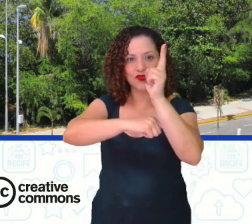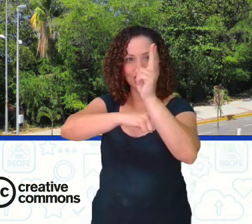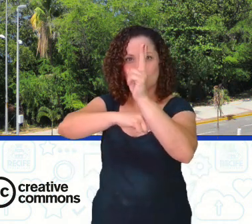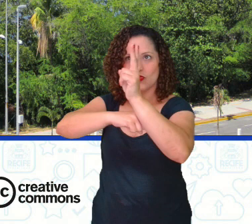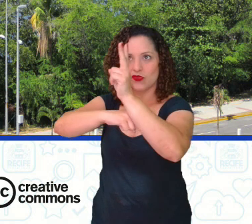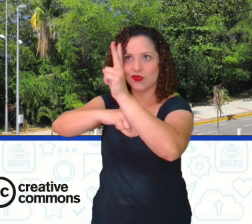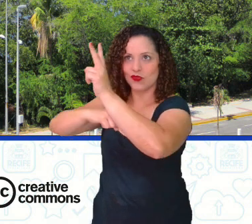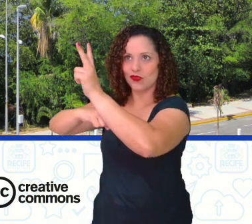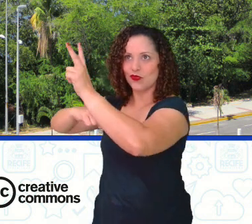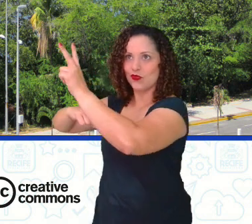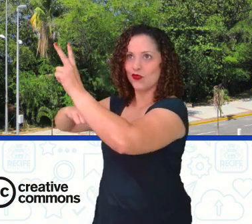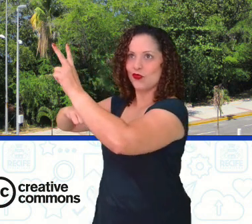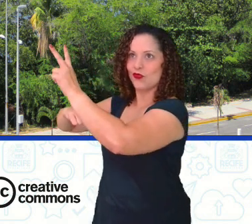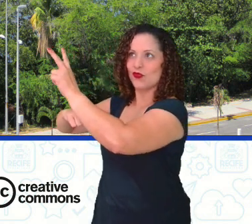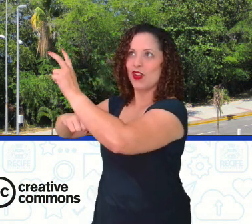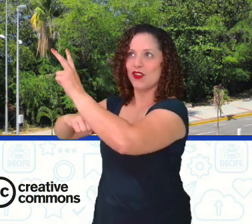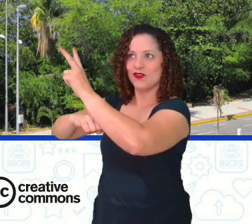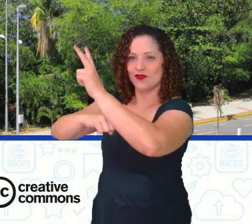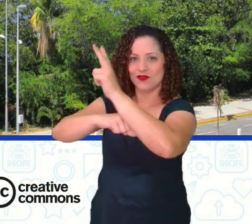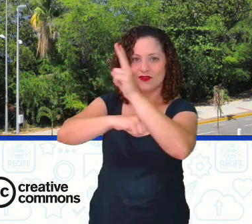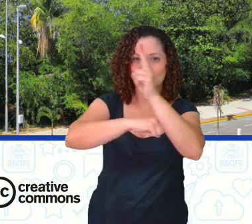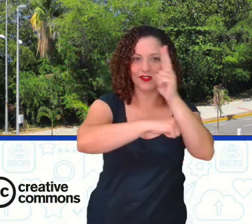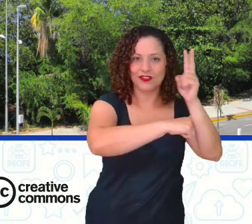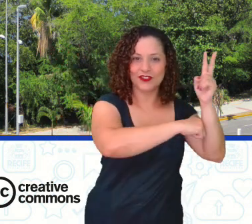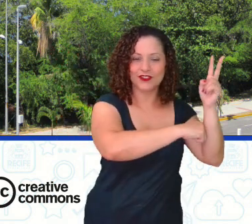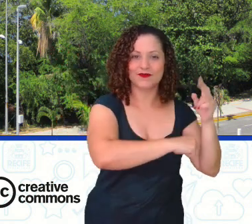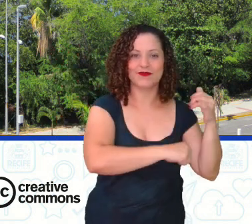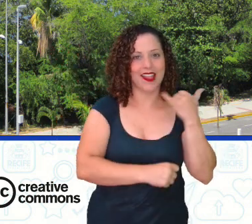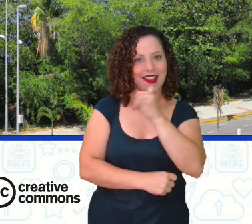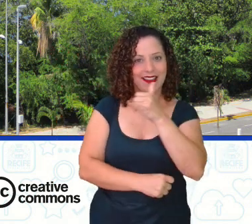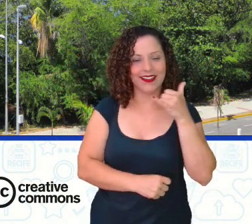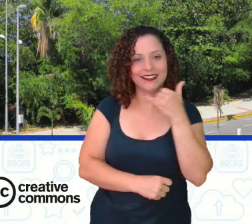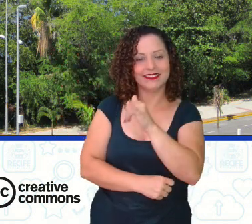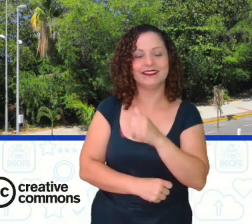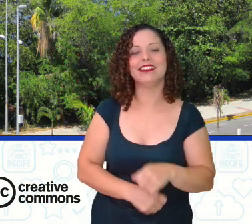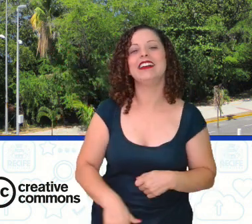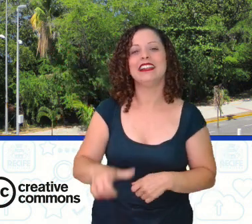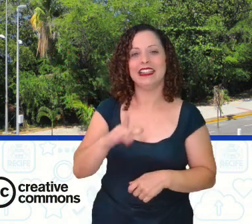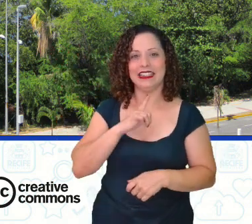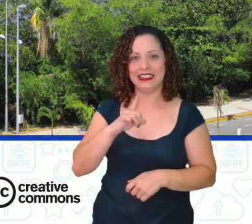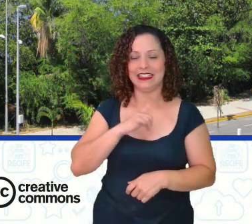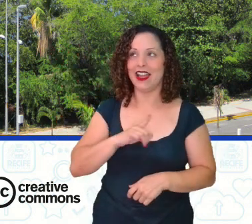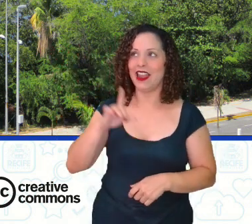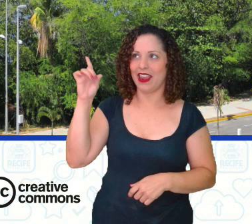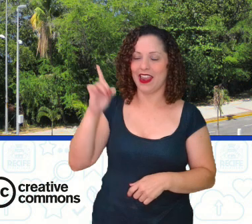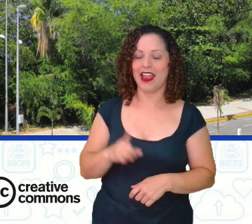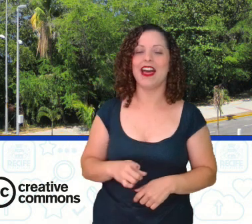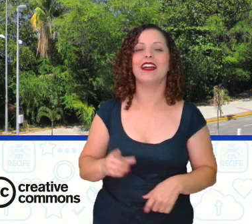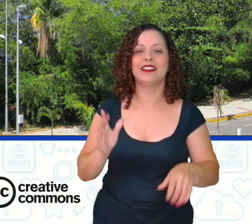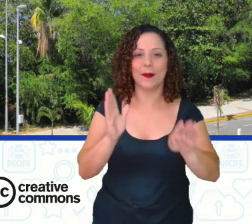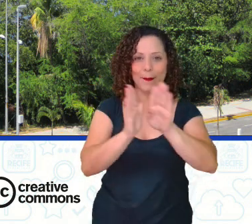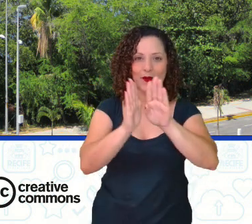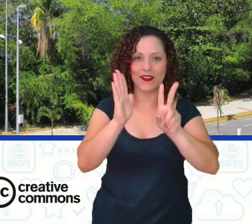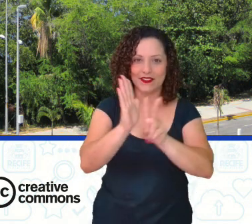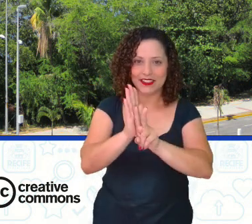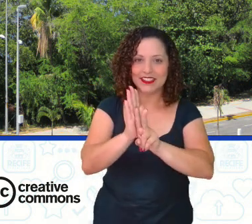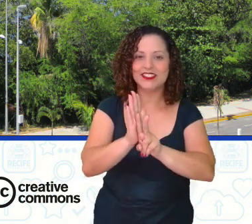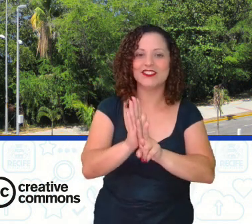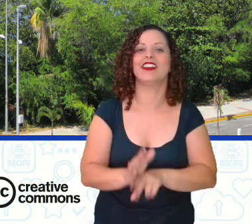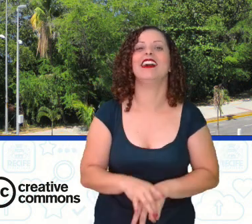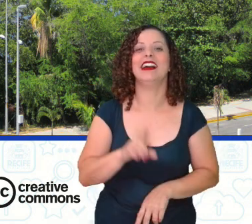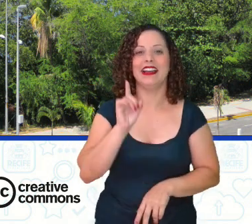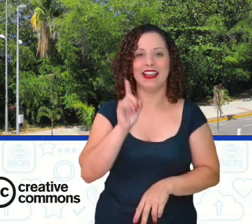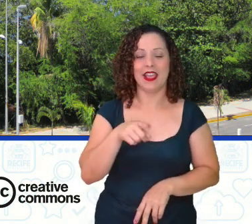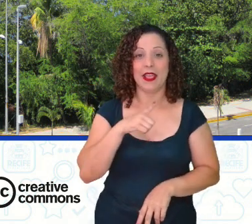Mas seu José lembra. Ah, lembra, com certeza. Na CTU, quando pegava ali o ônibus elétrico da Conda Boa Vista e ia embora ali pela Caxangá,